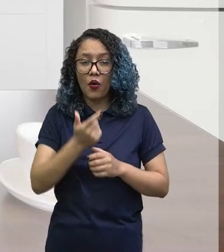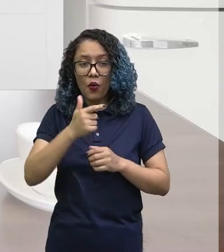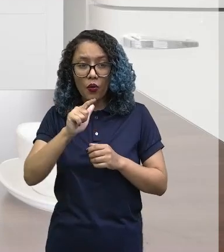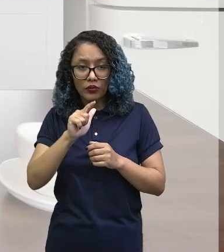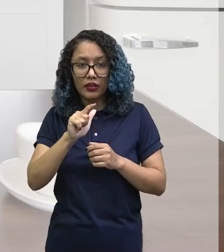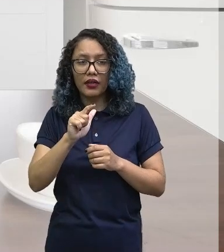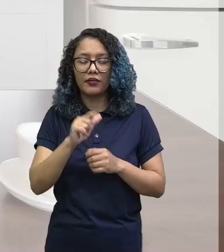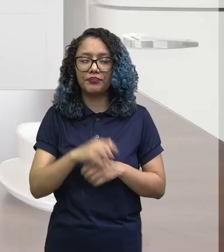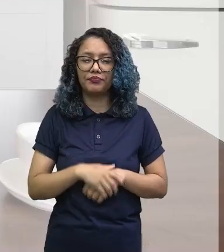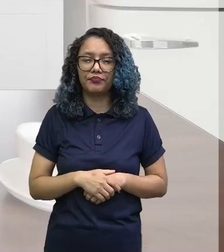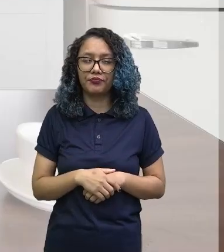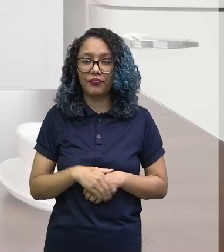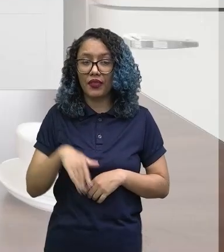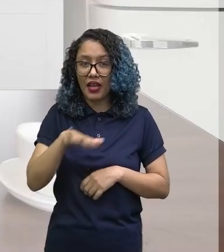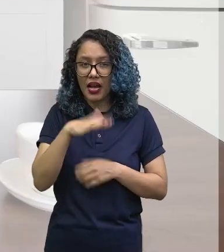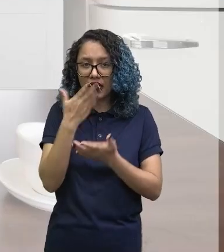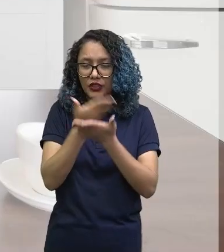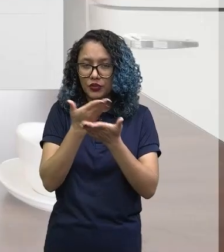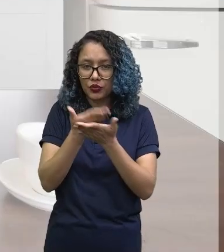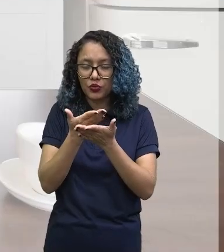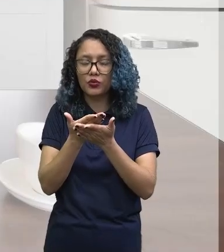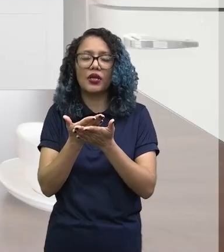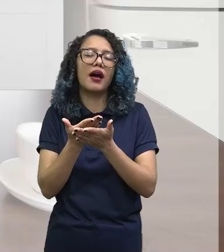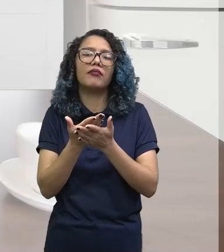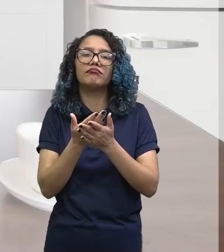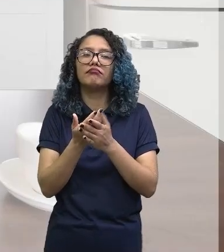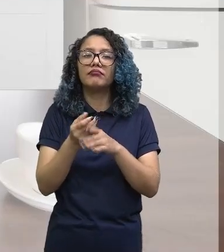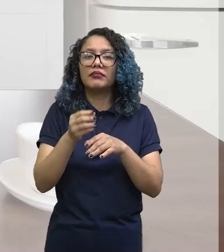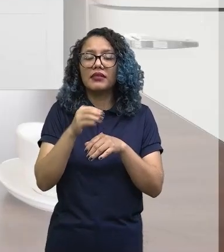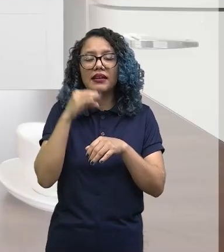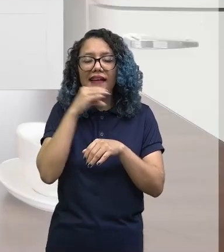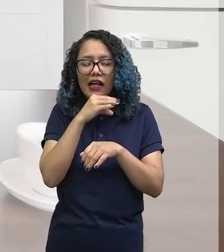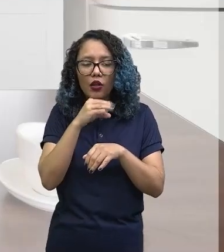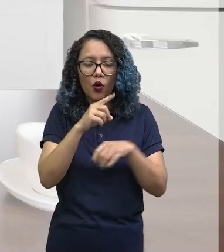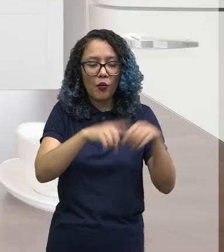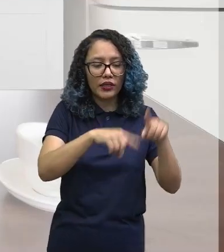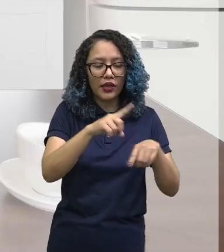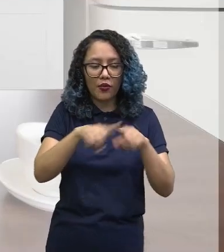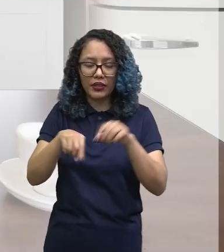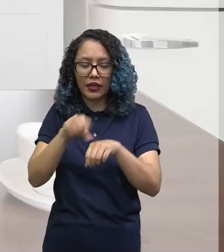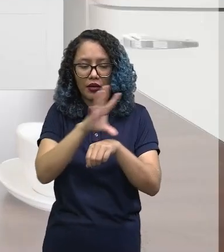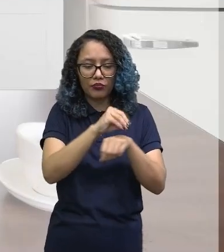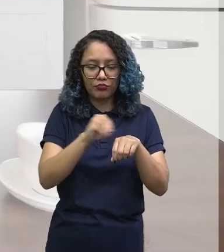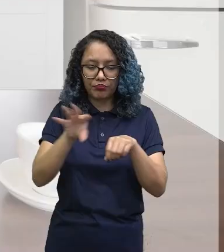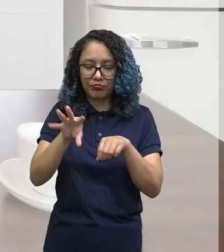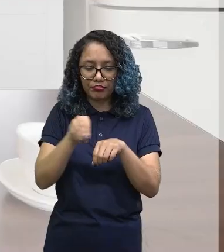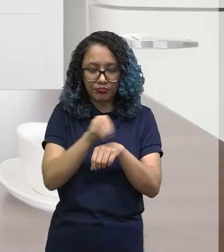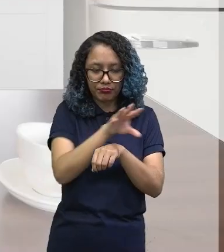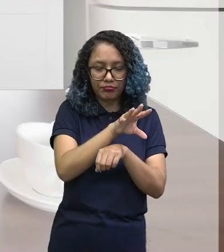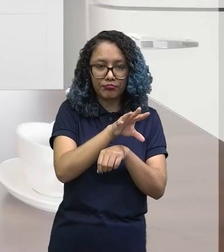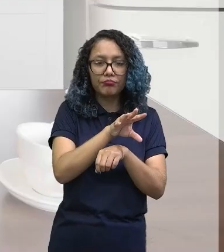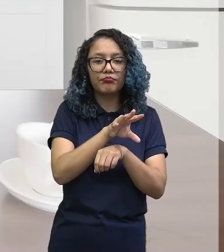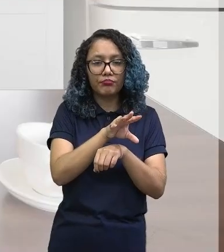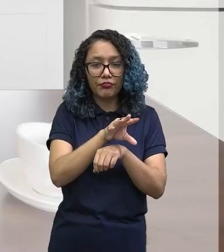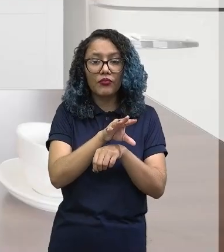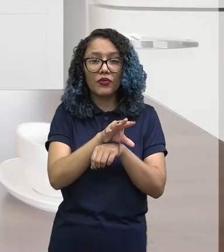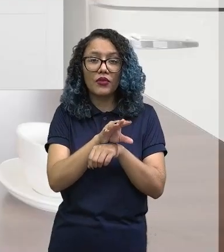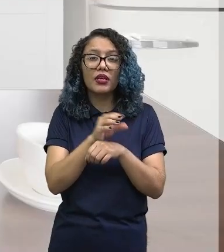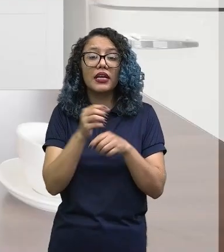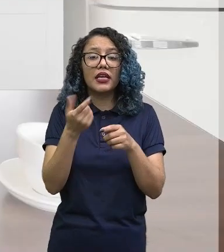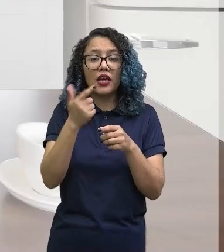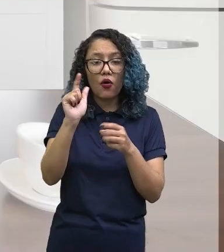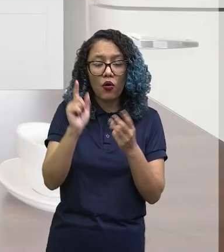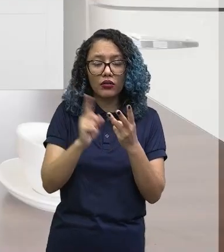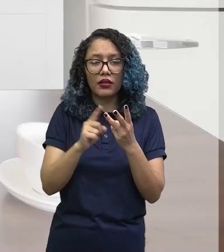a área que estuda as trocas de calor entre corpos, e a termodinâmica estudando